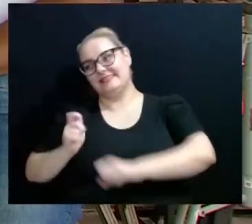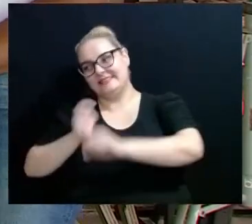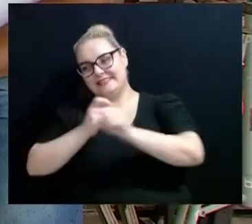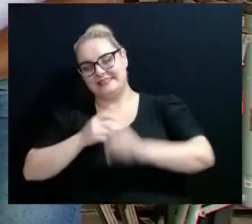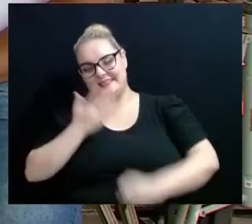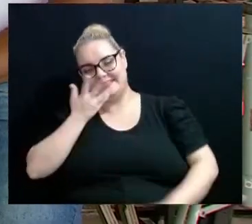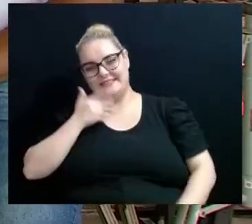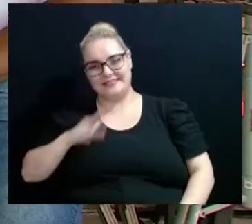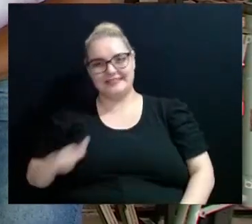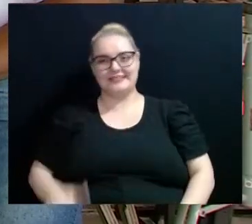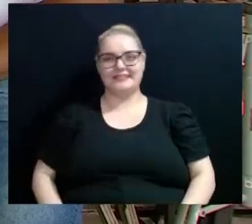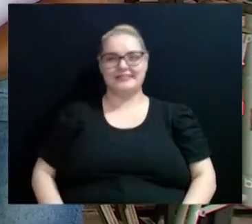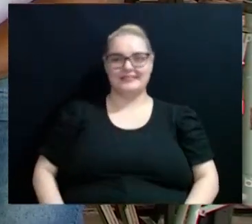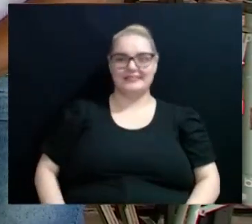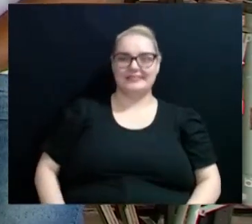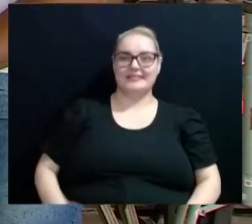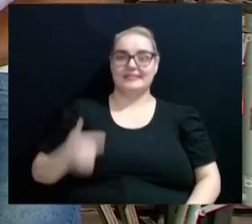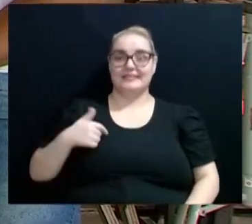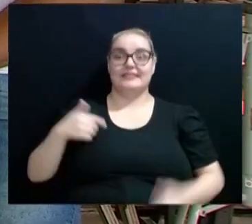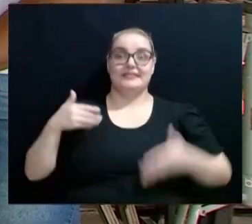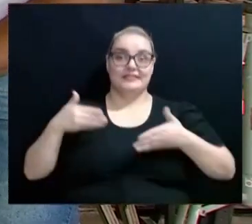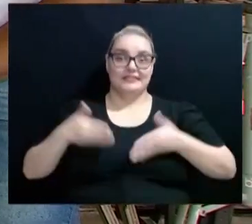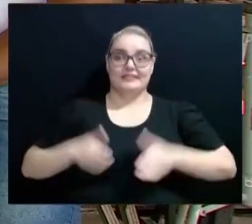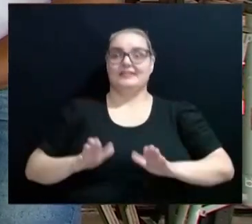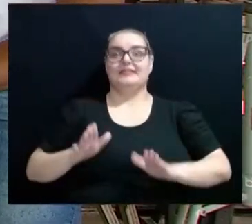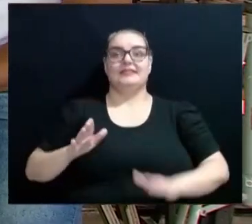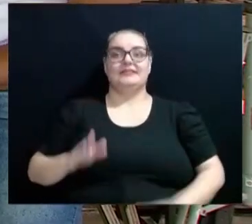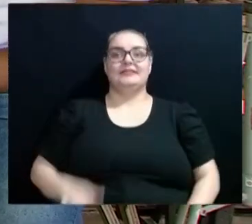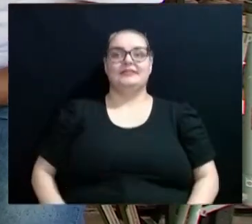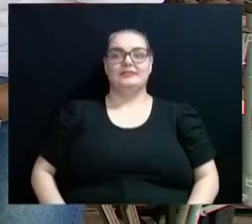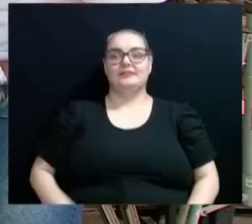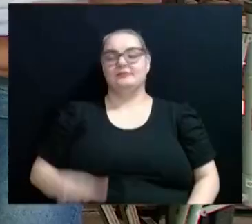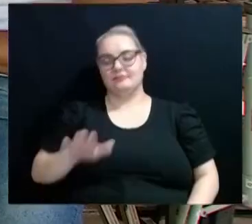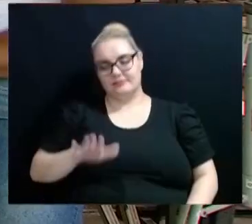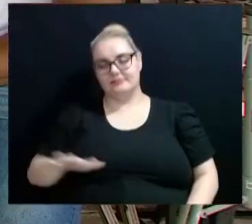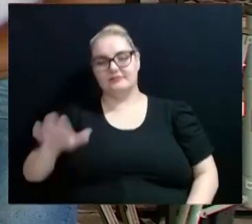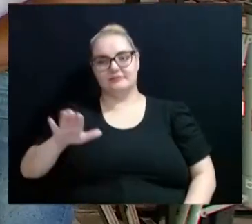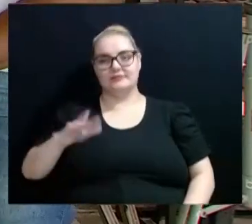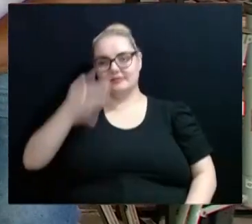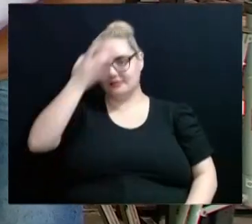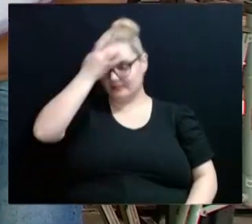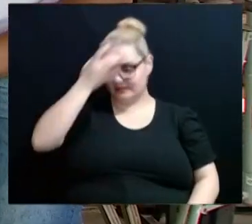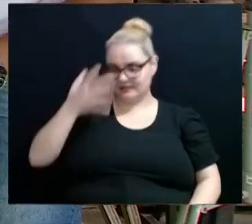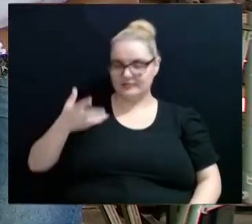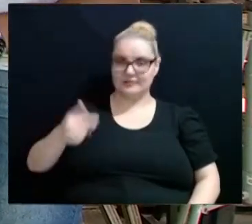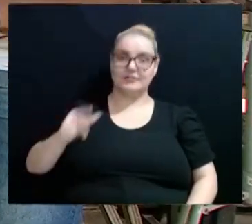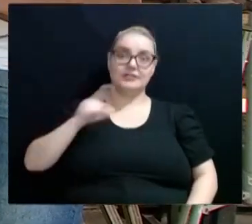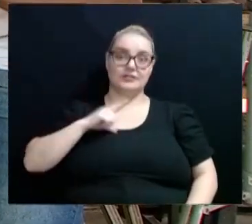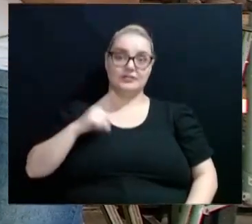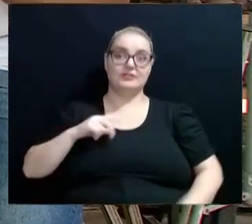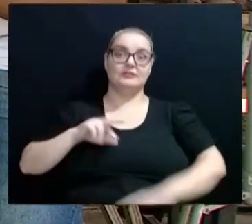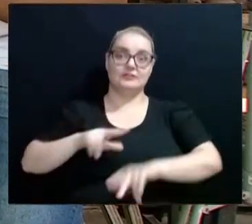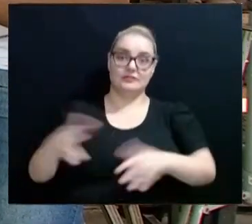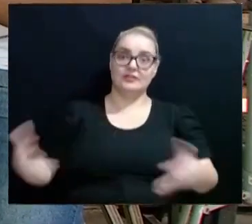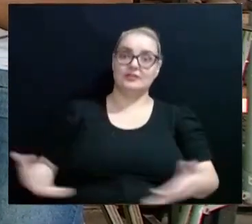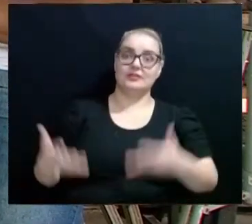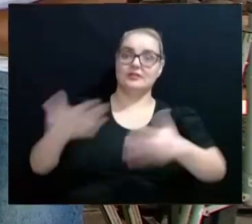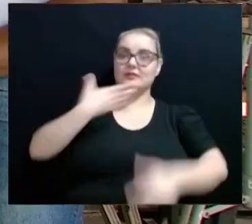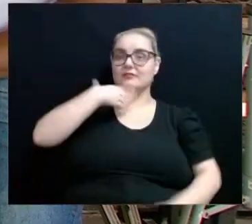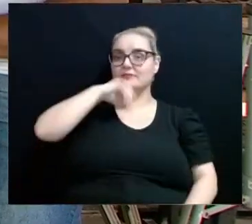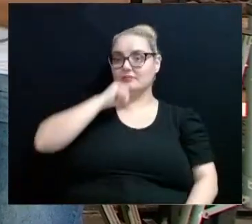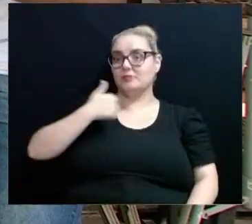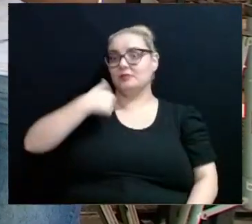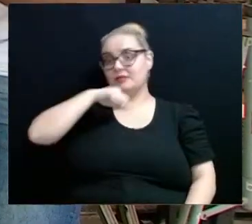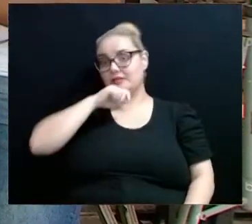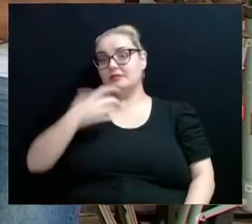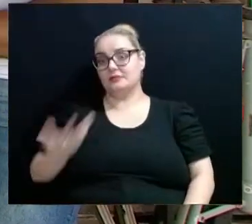conversa, gente, parece que isso é coisa de criança, é isso mesmo? Eu continuo fazendo as coisas que eu fazia como criança, né? Então, como